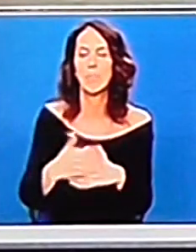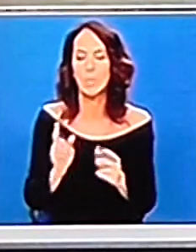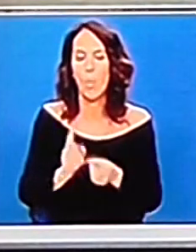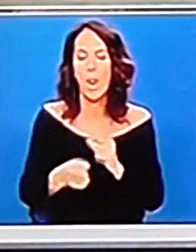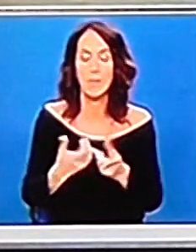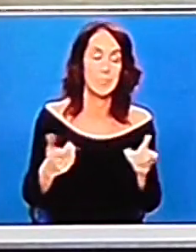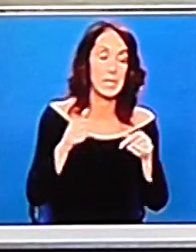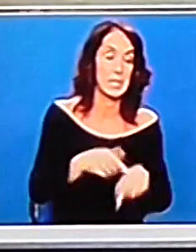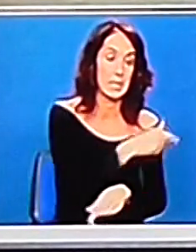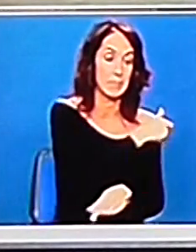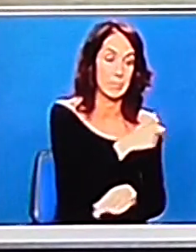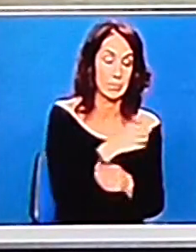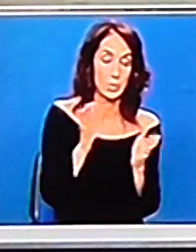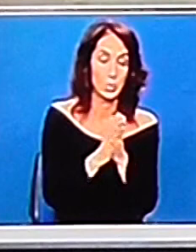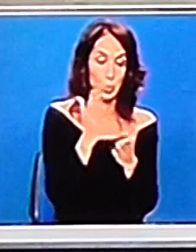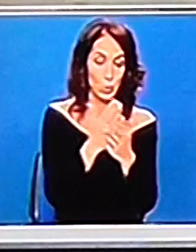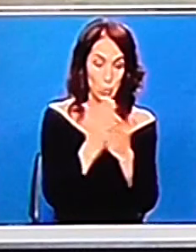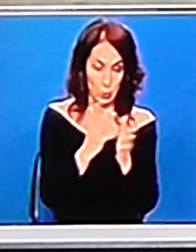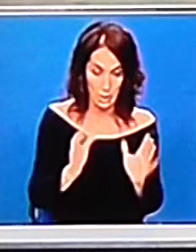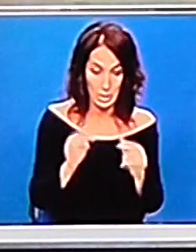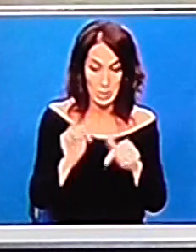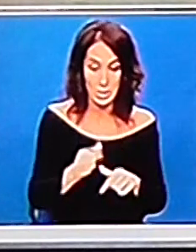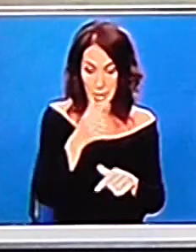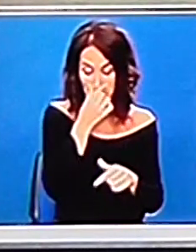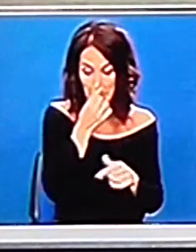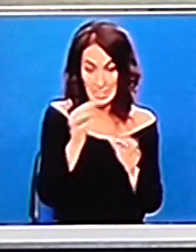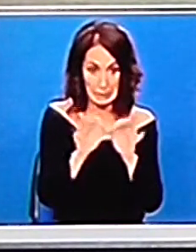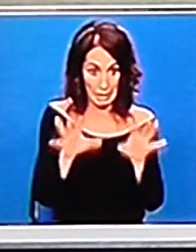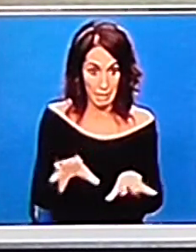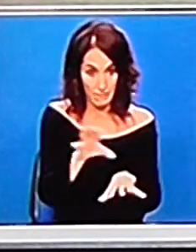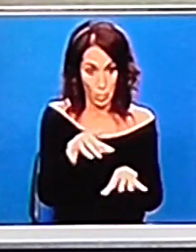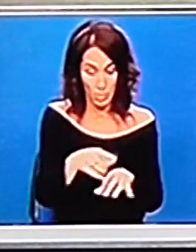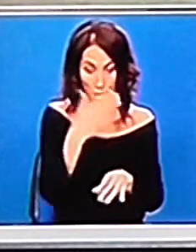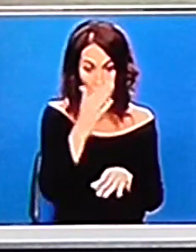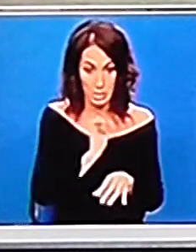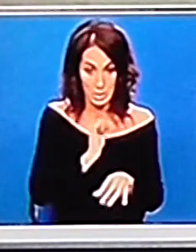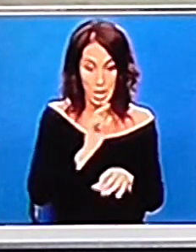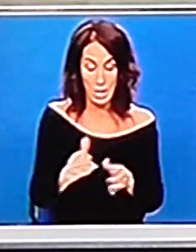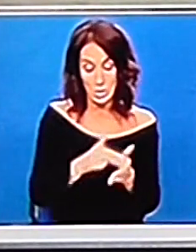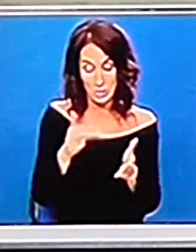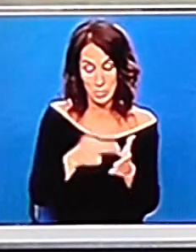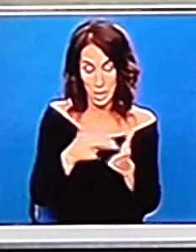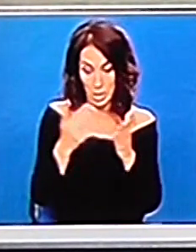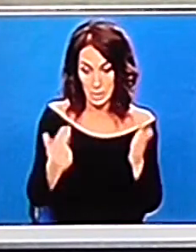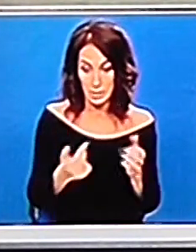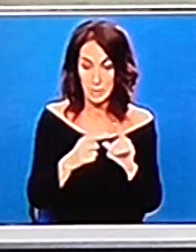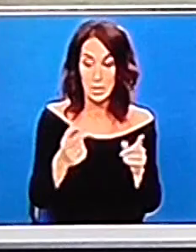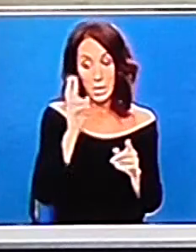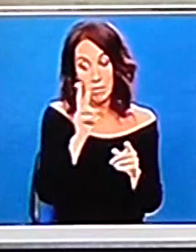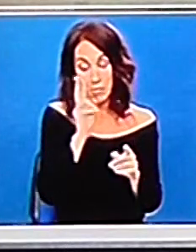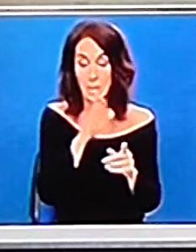têm de apresentar tudo estudantes e dessa forma nossa posição será aguardar e